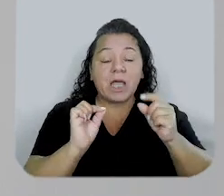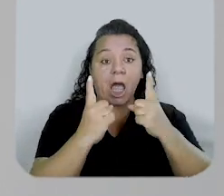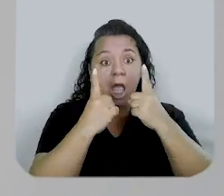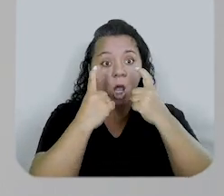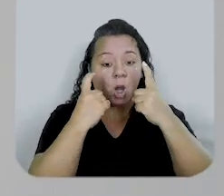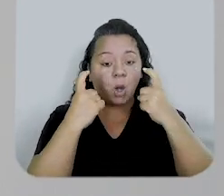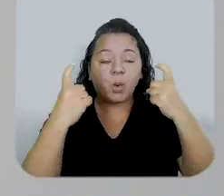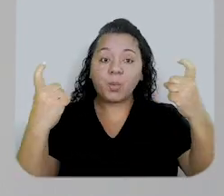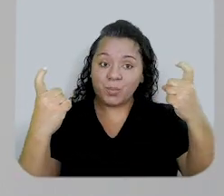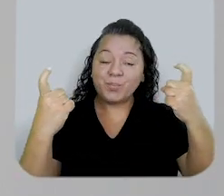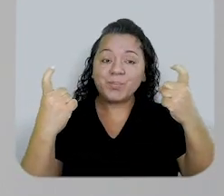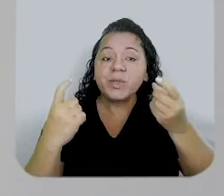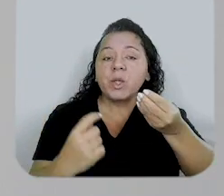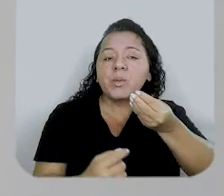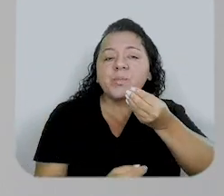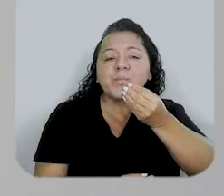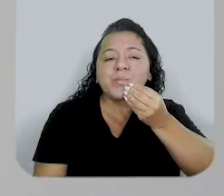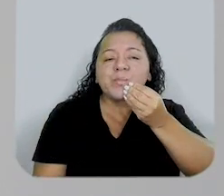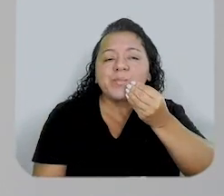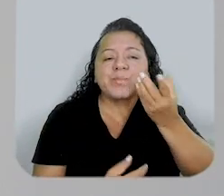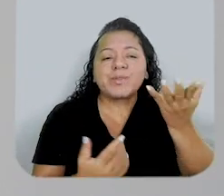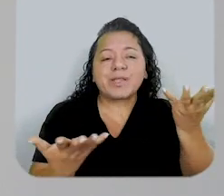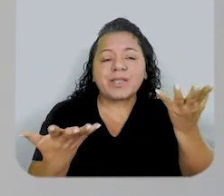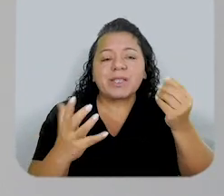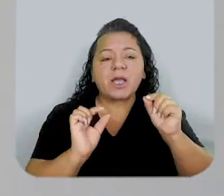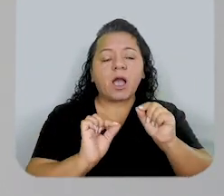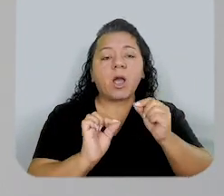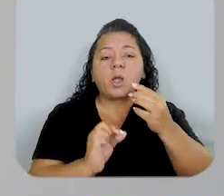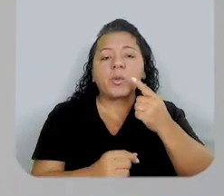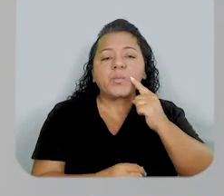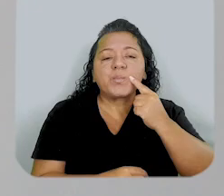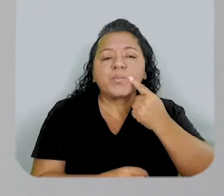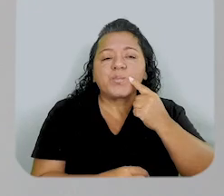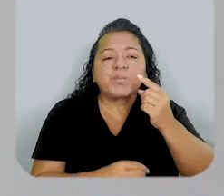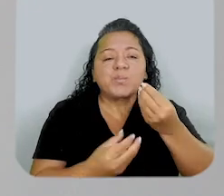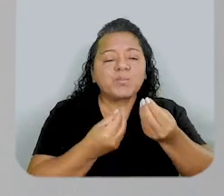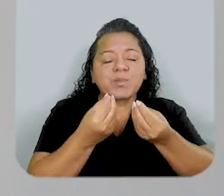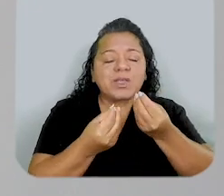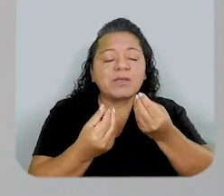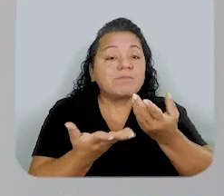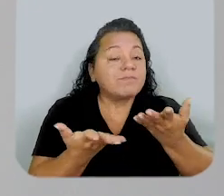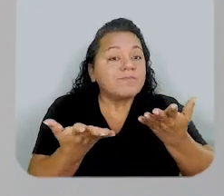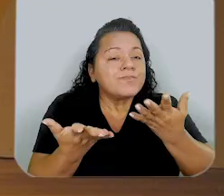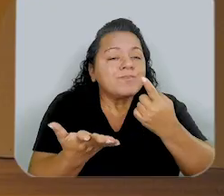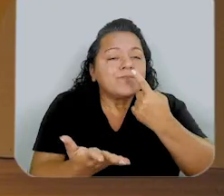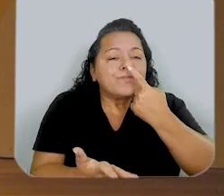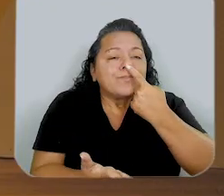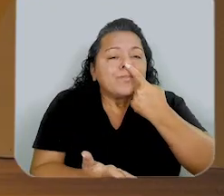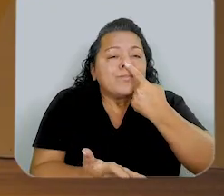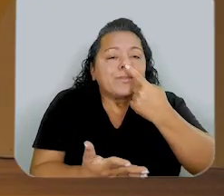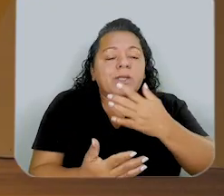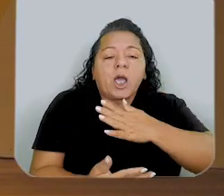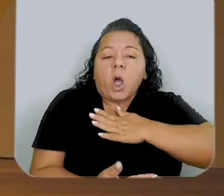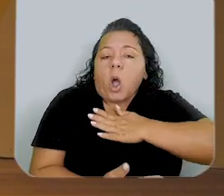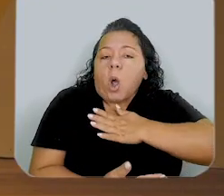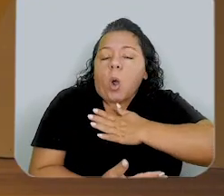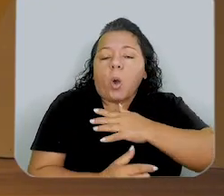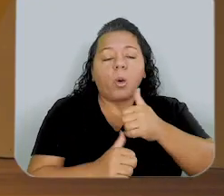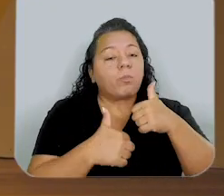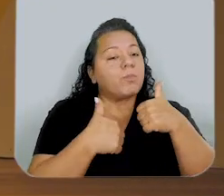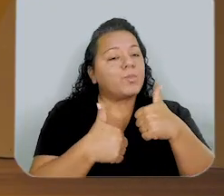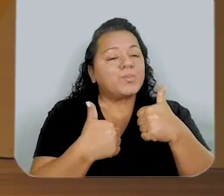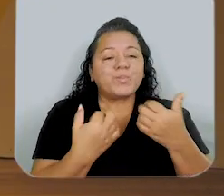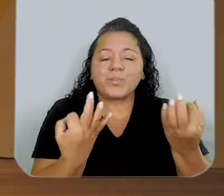aquela curiosidade realmente de provar, e quando eles provam, eles acabam gostando, e no final